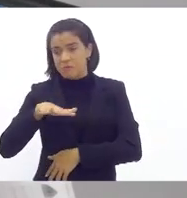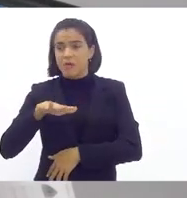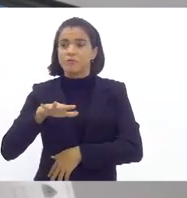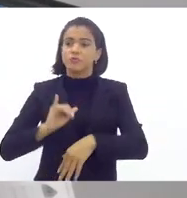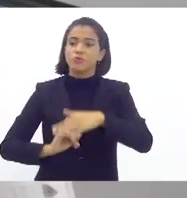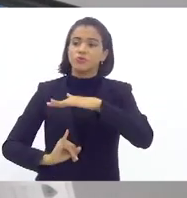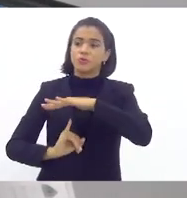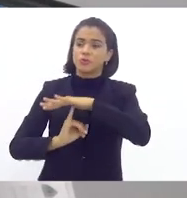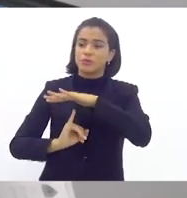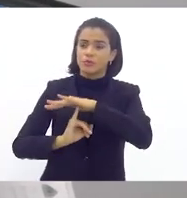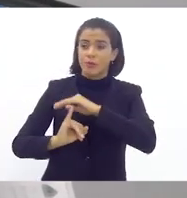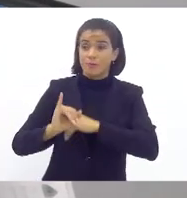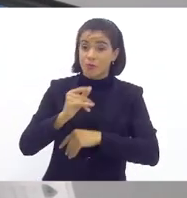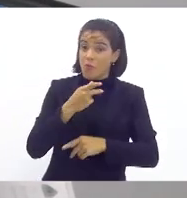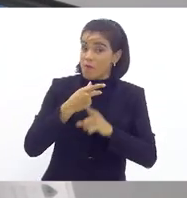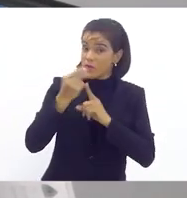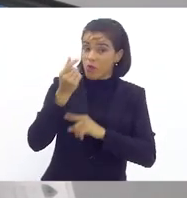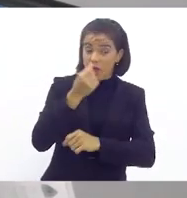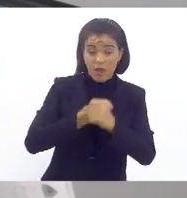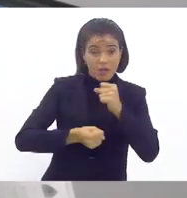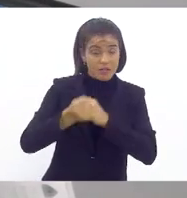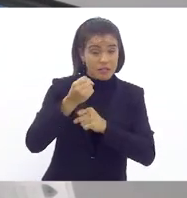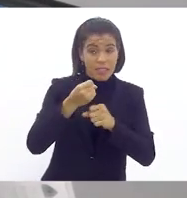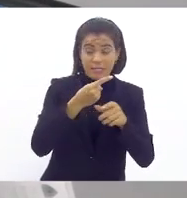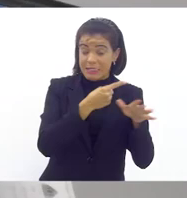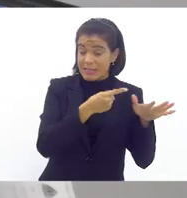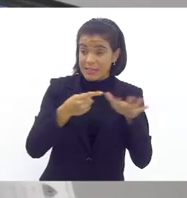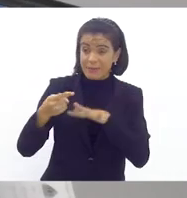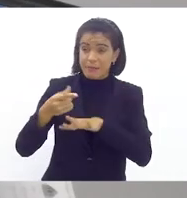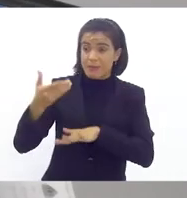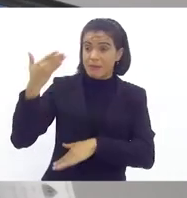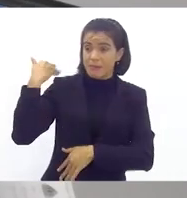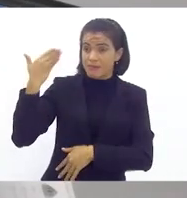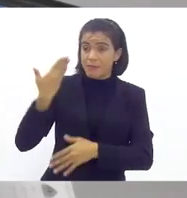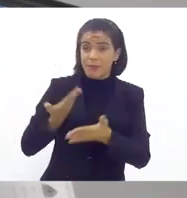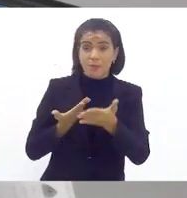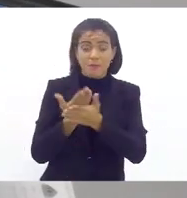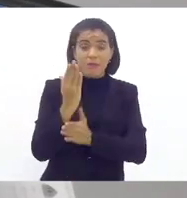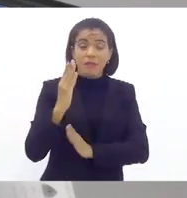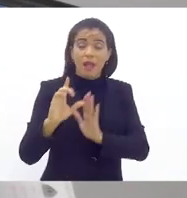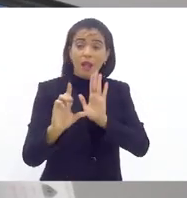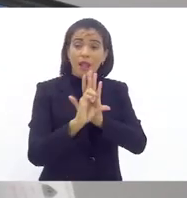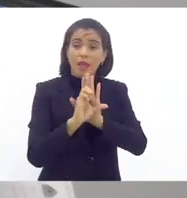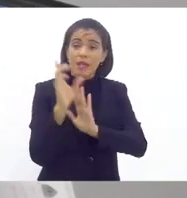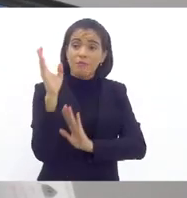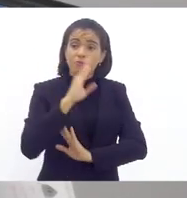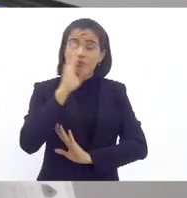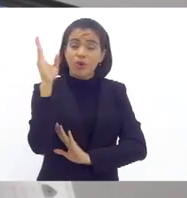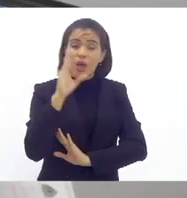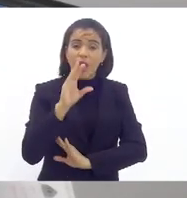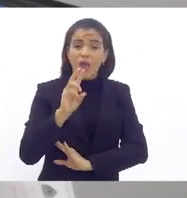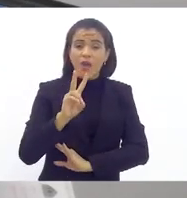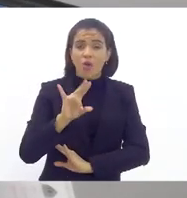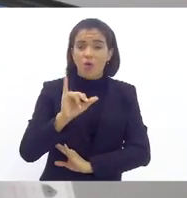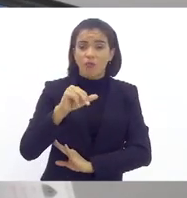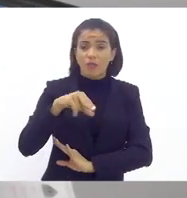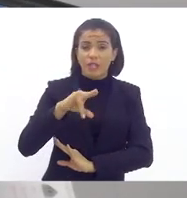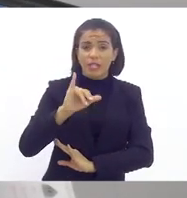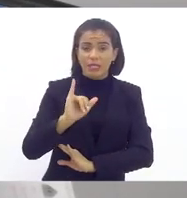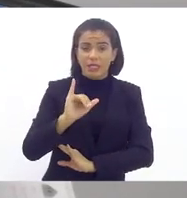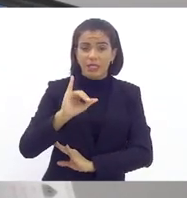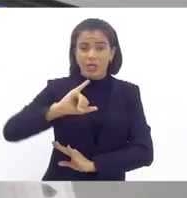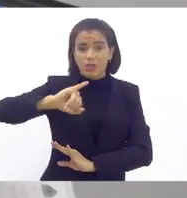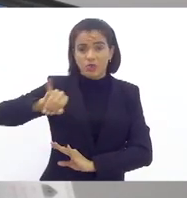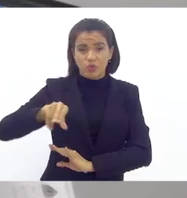muito importante na semana passada e a Alerja saiu na frente quando aprovamos em regime de urgência a Lei Vini Júnior de combate ao